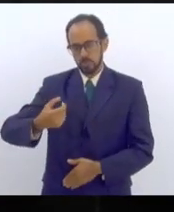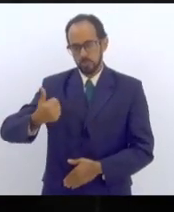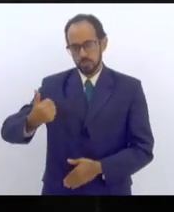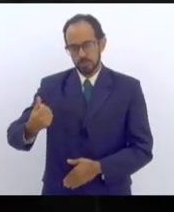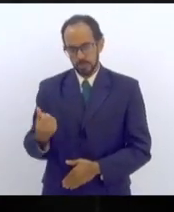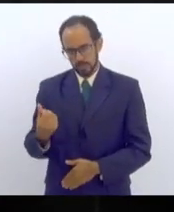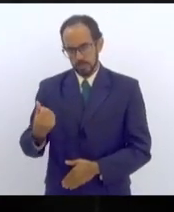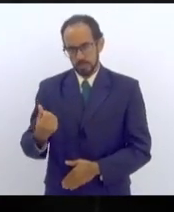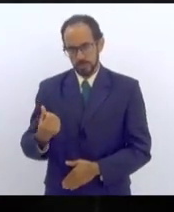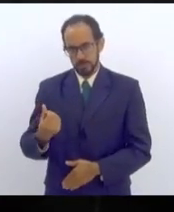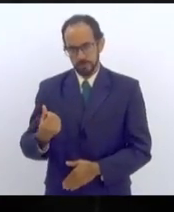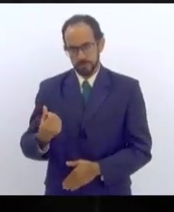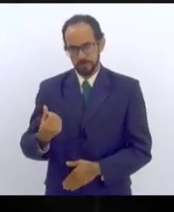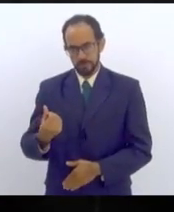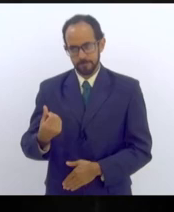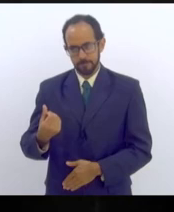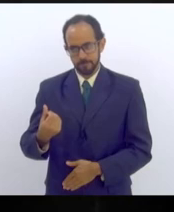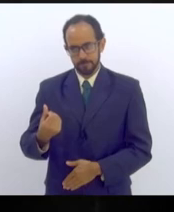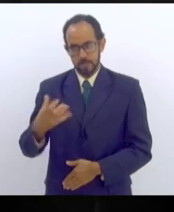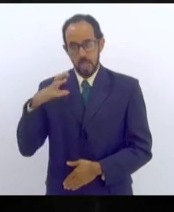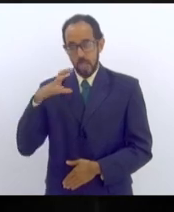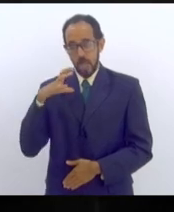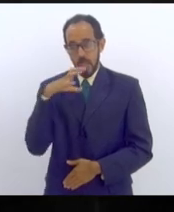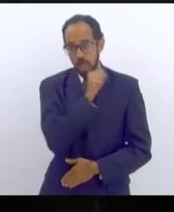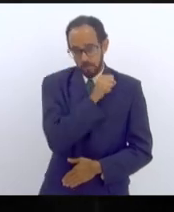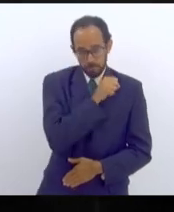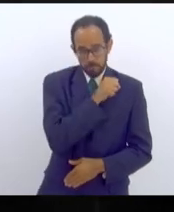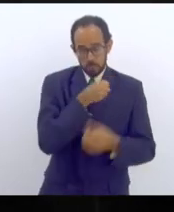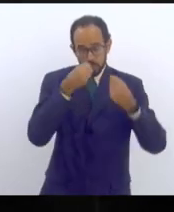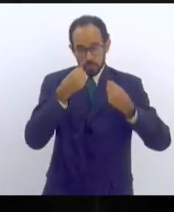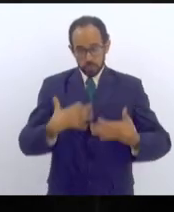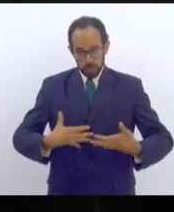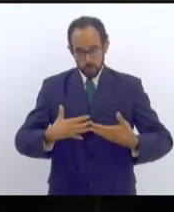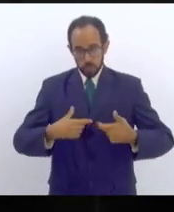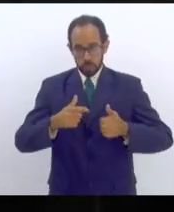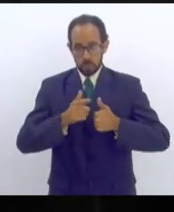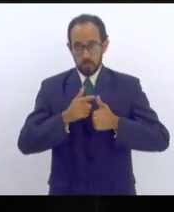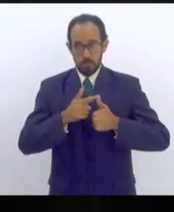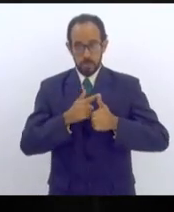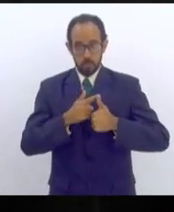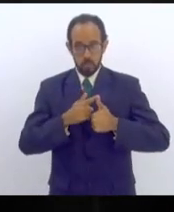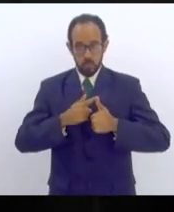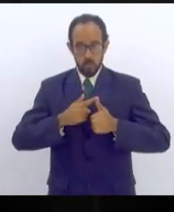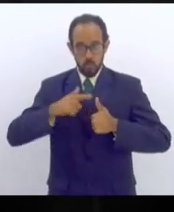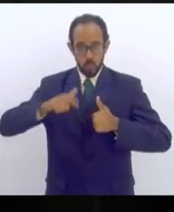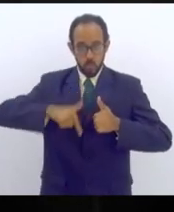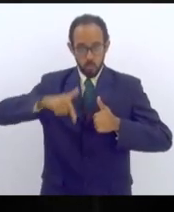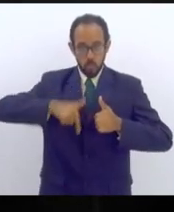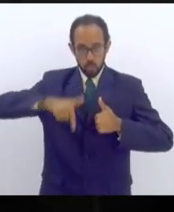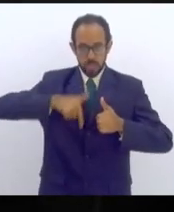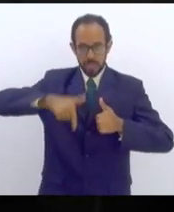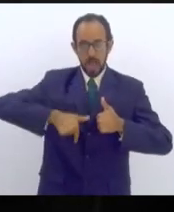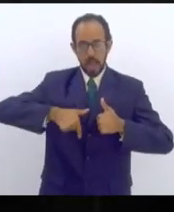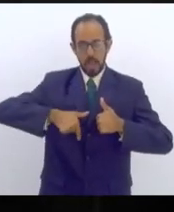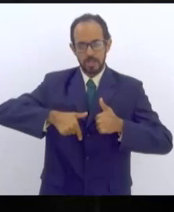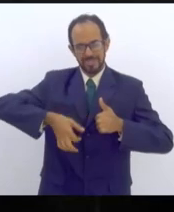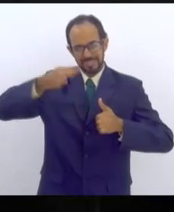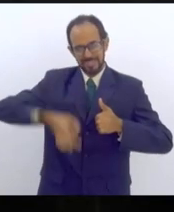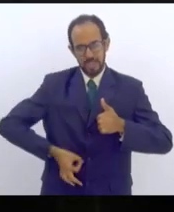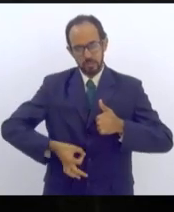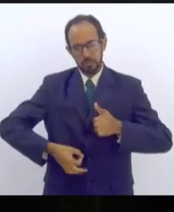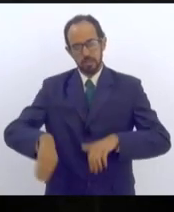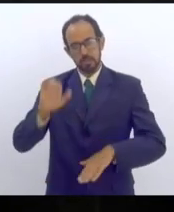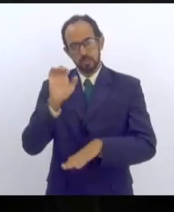2023-2026, que rapidamente enumero. 1. Lutar efetivamente para que sejamos o